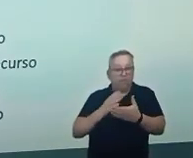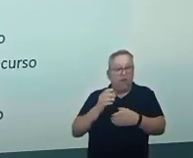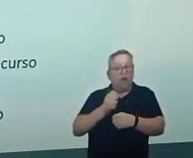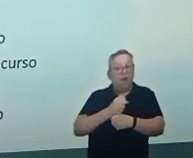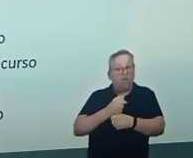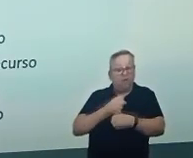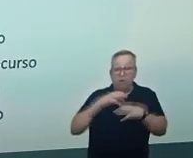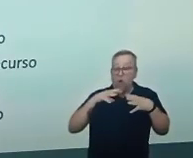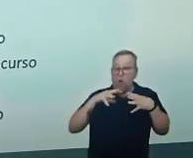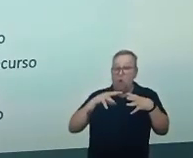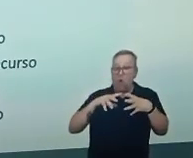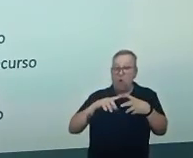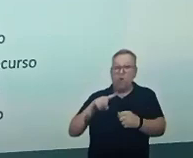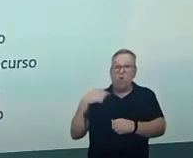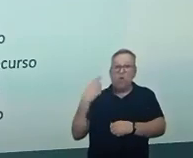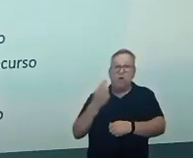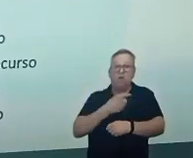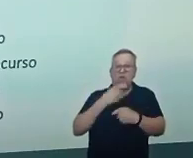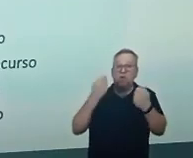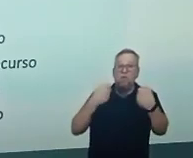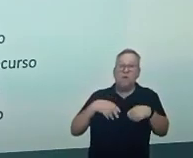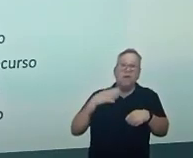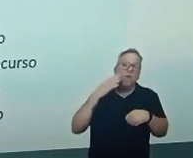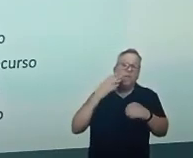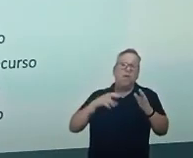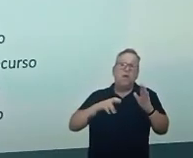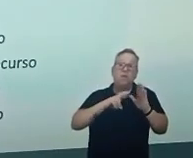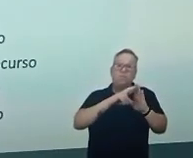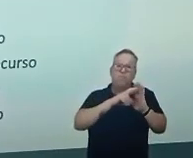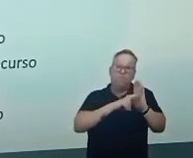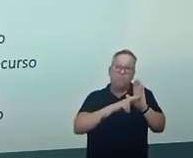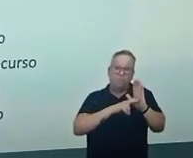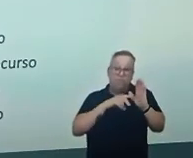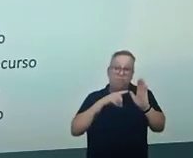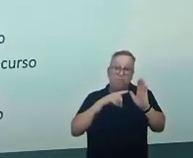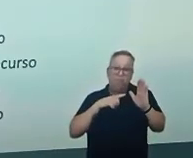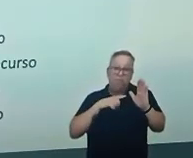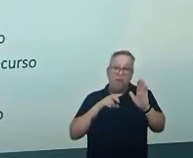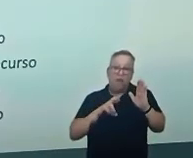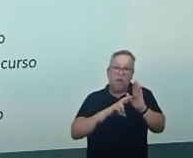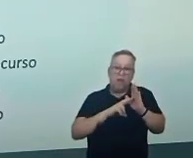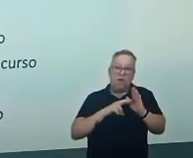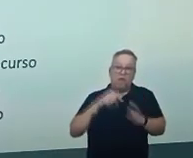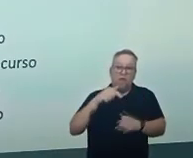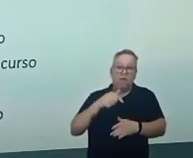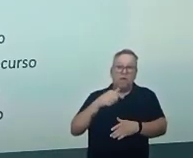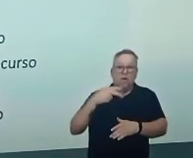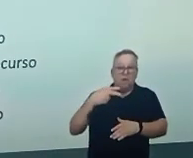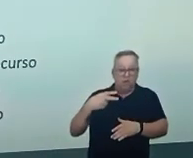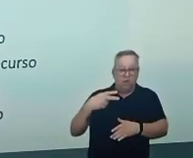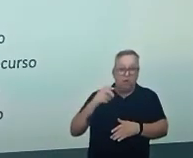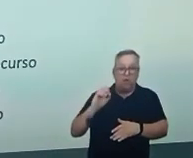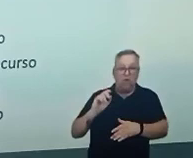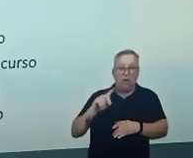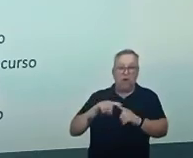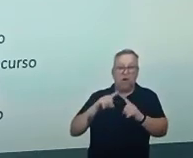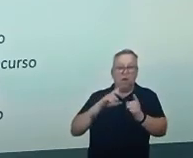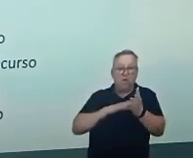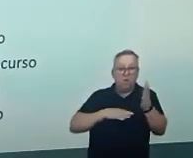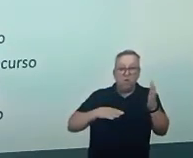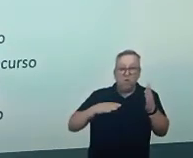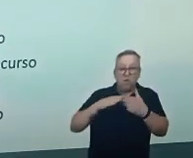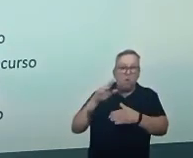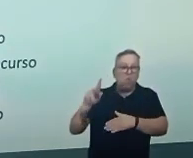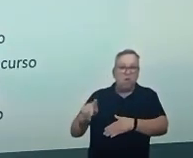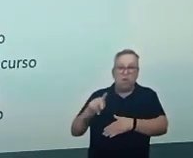ano, tudo que a gente precisa saber de regra geral está dentro da resolução 72 de 2020. Lá ela abrange todos os